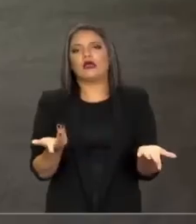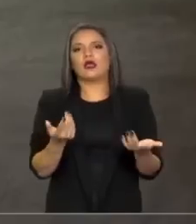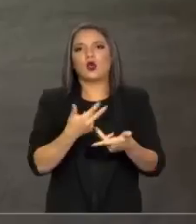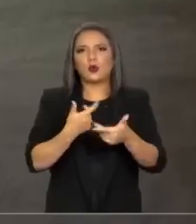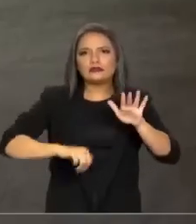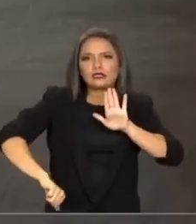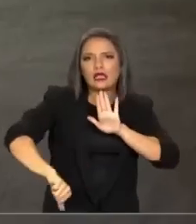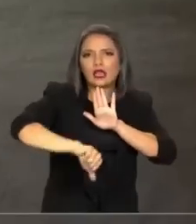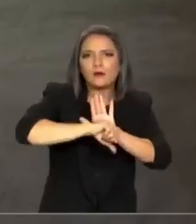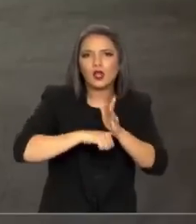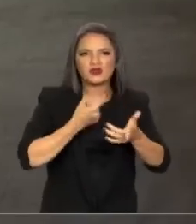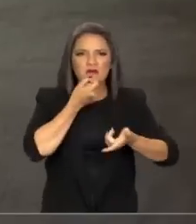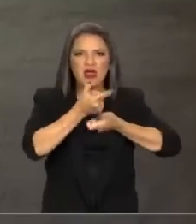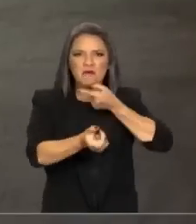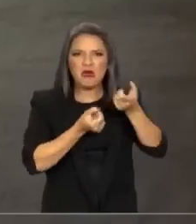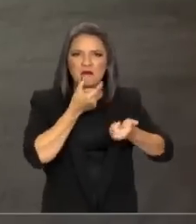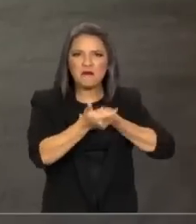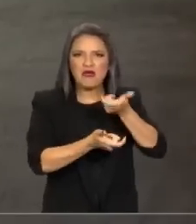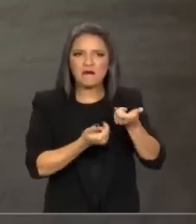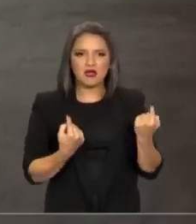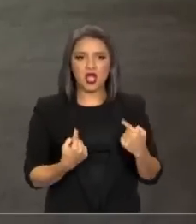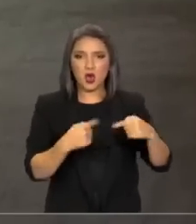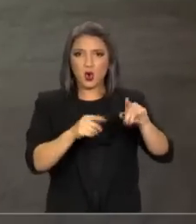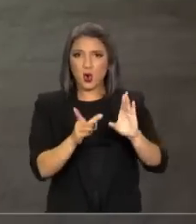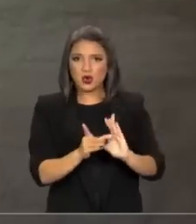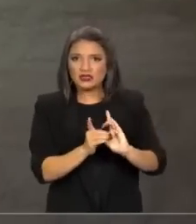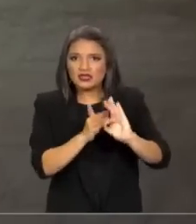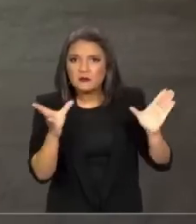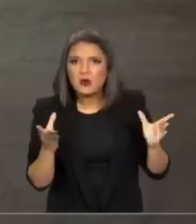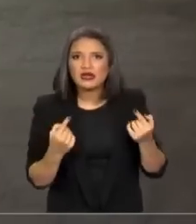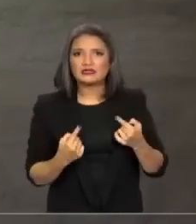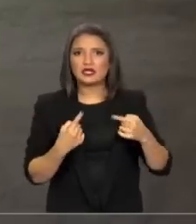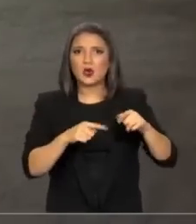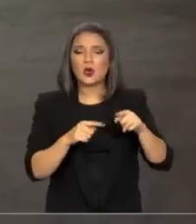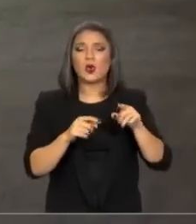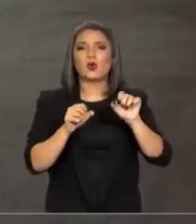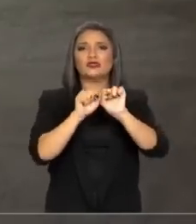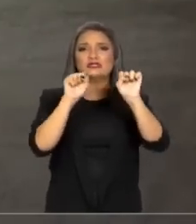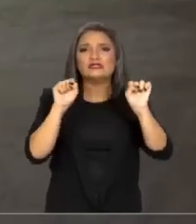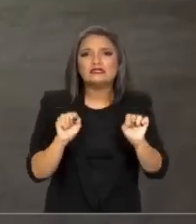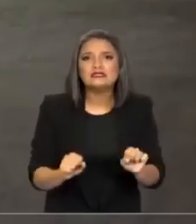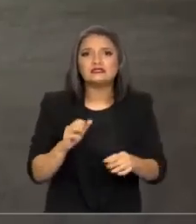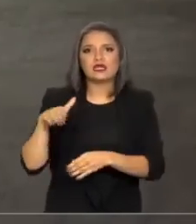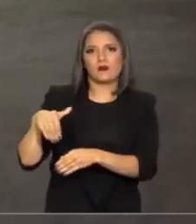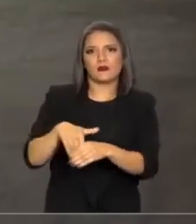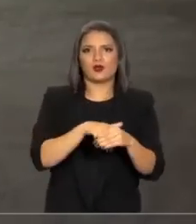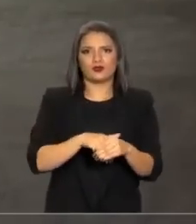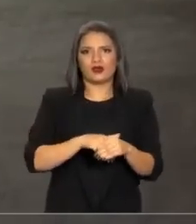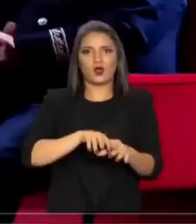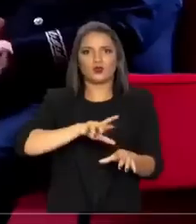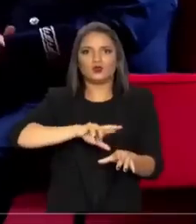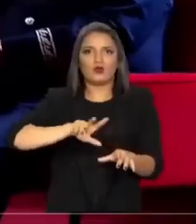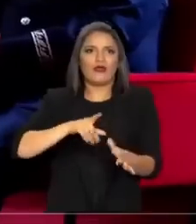criminosos ataques antidemocráticos ao sistema eleitoral e a própria democracia